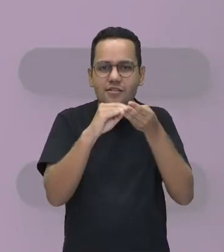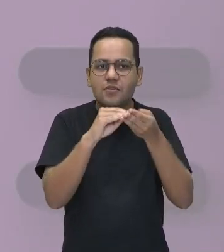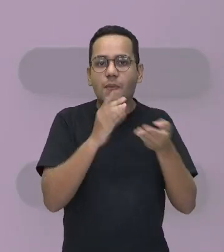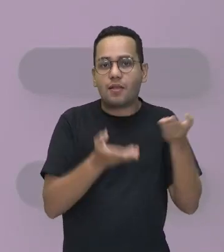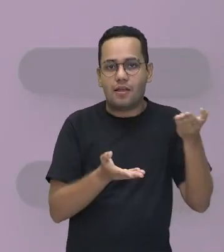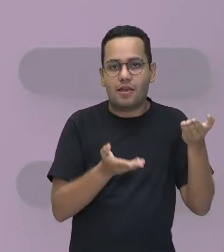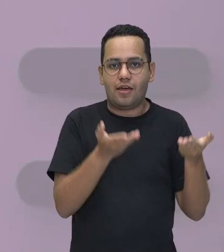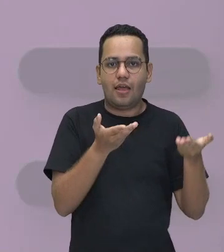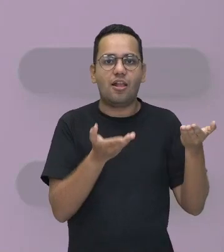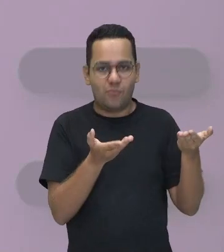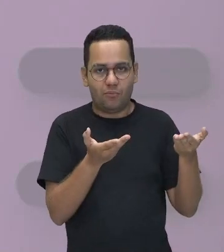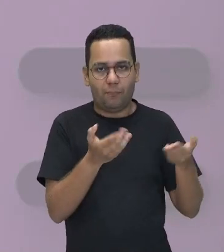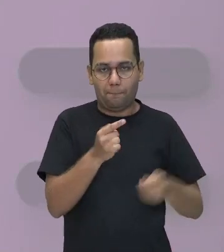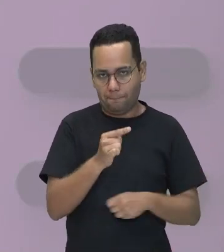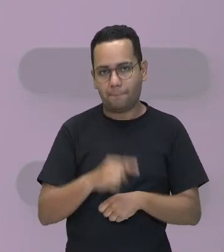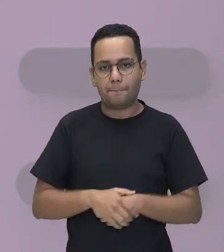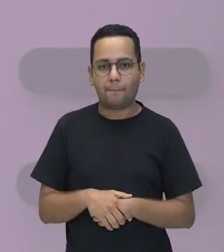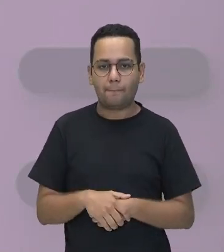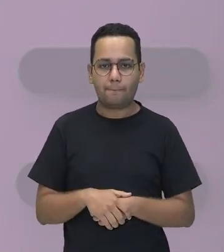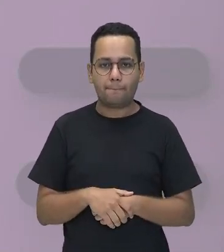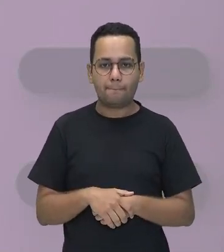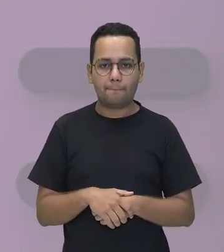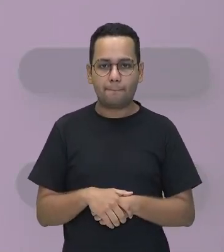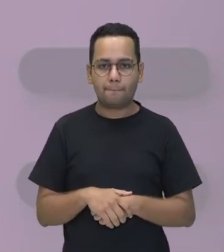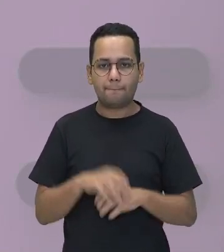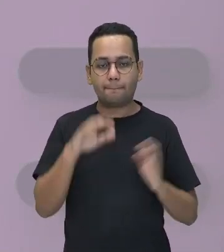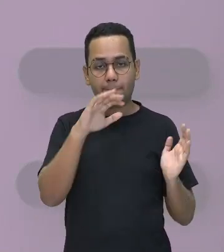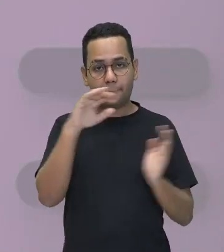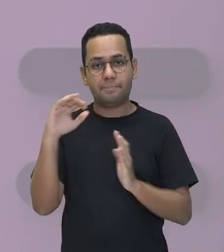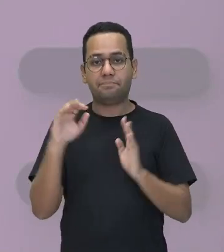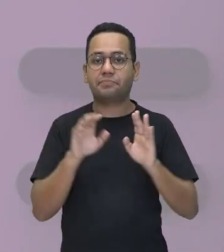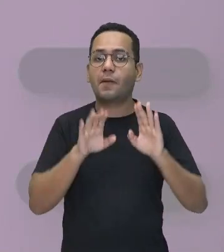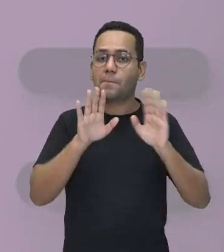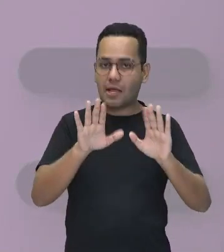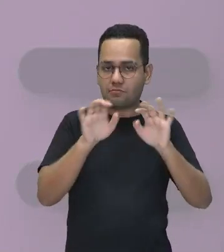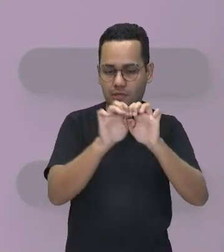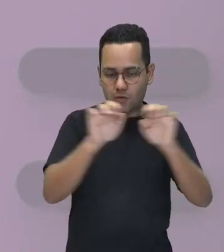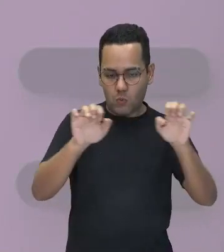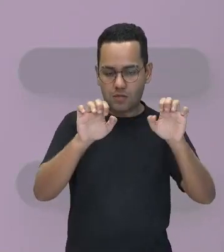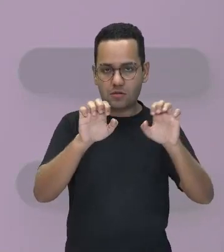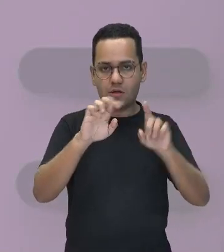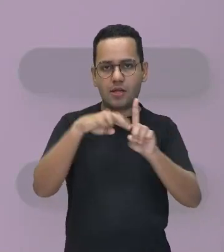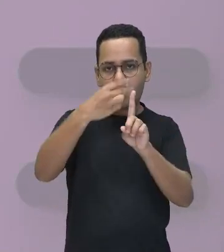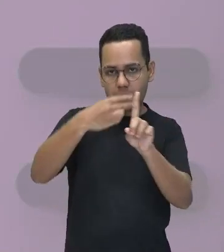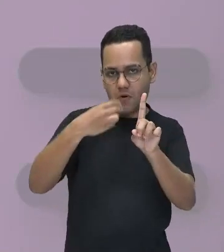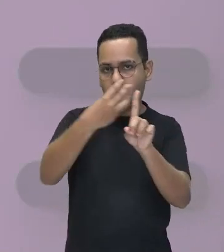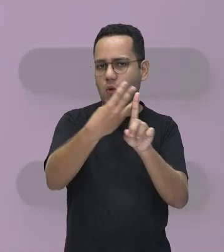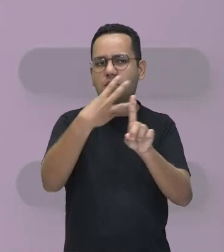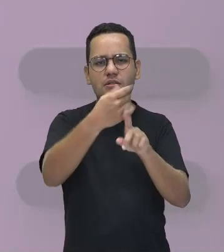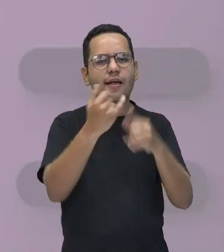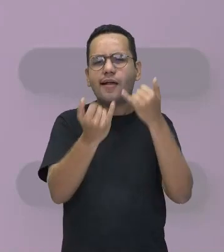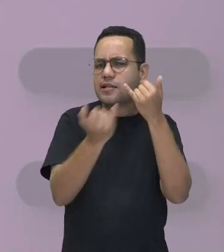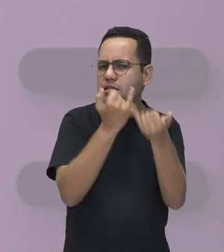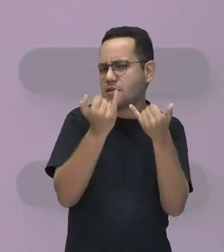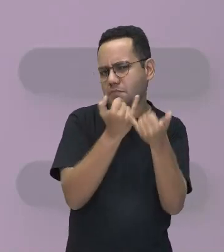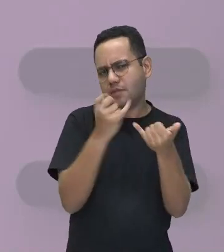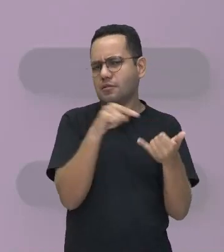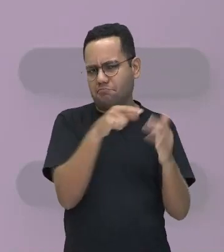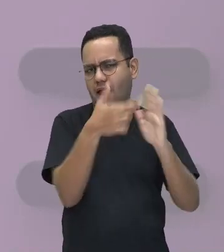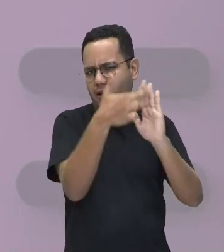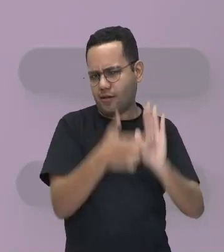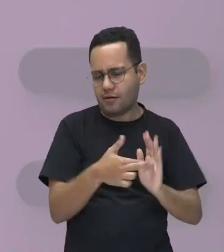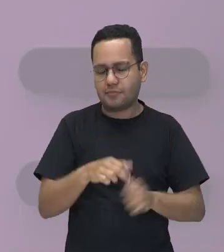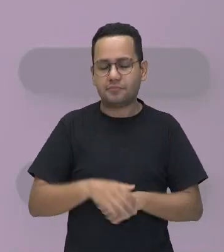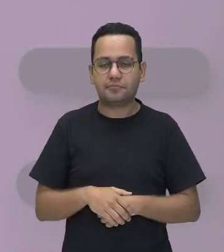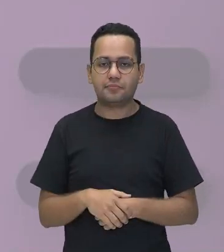sempre em equilíbrio tá então a equação exponencial ela não foge dessa regra só que ao invés